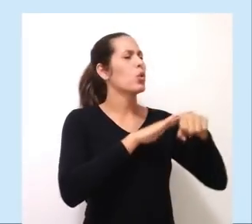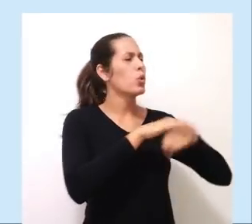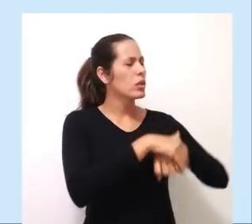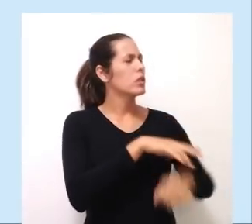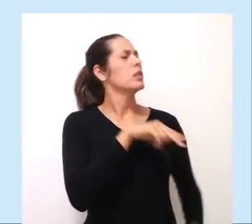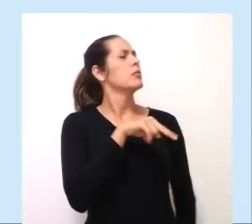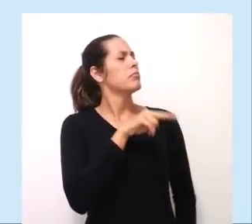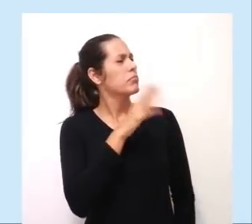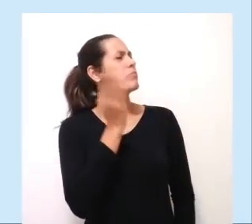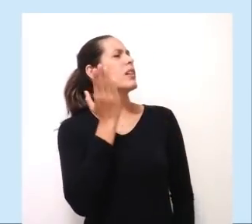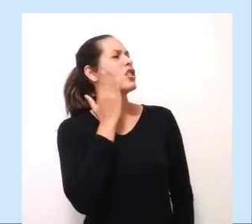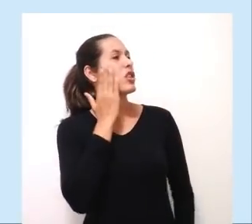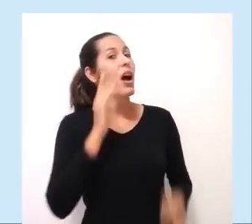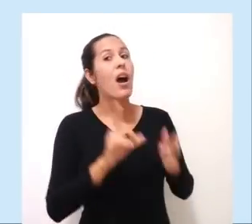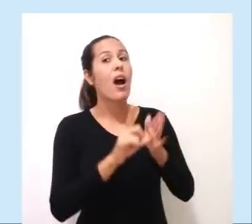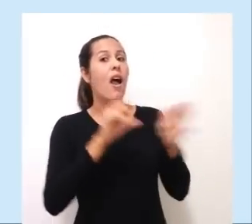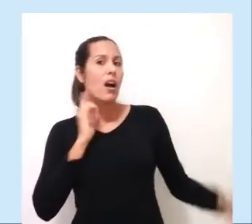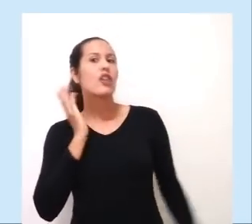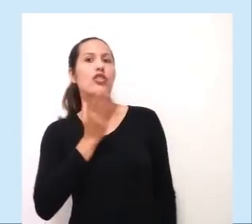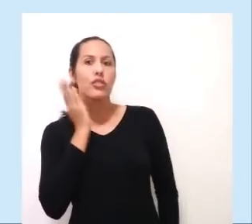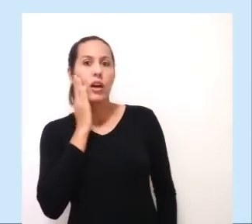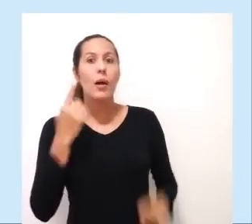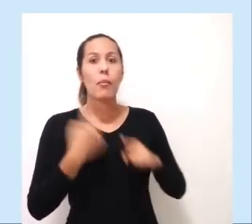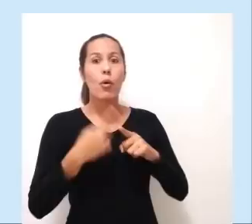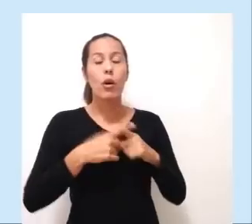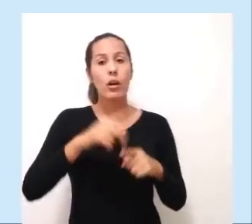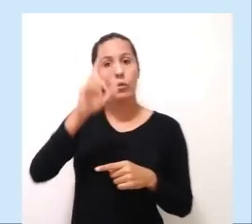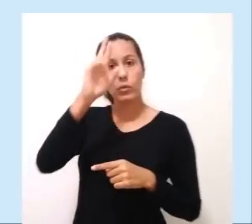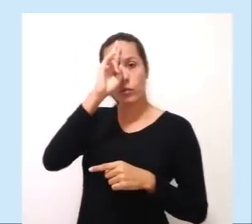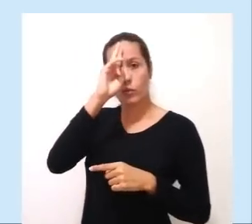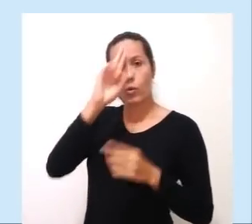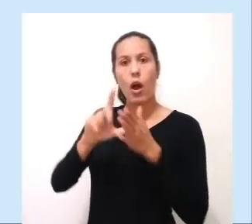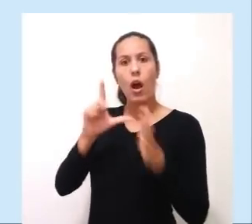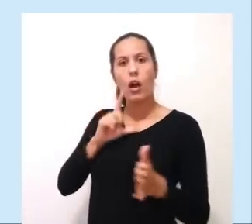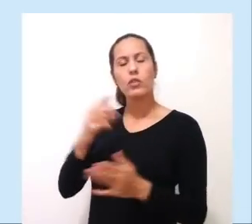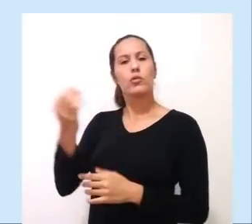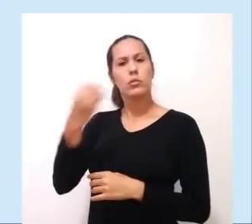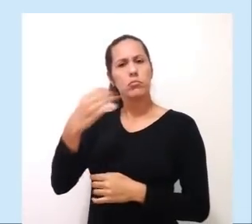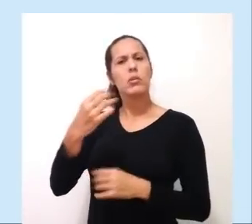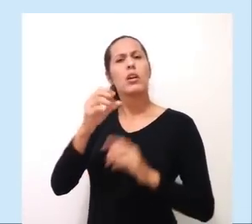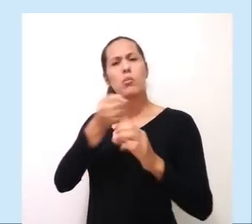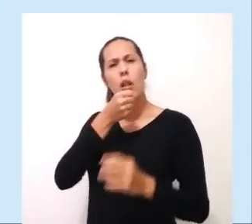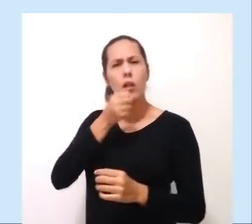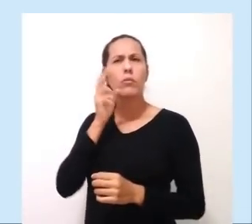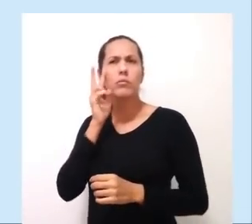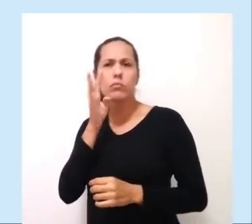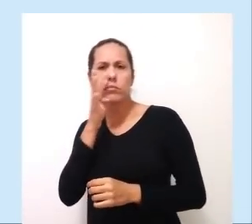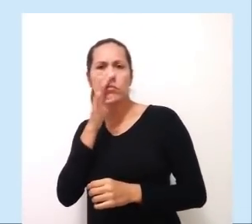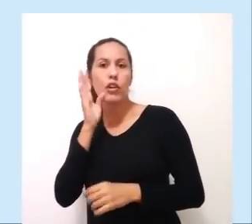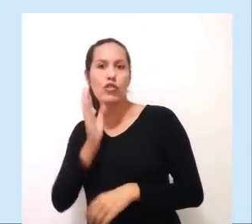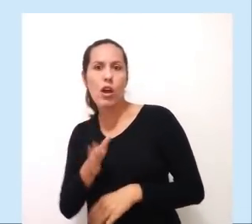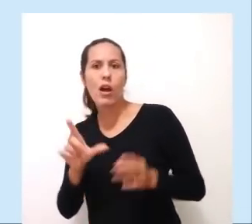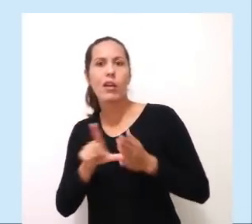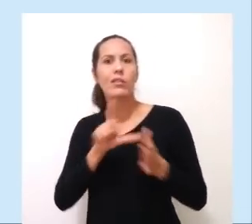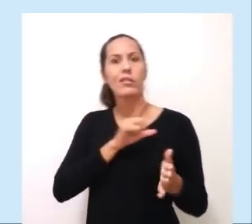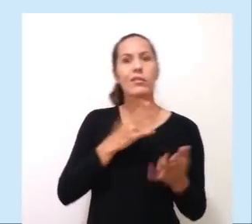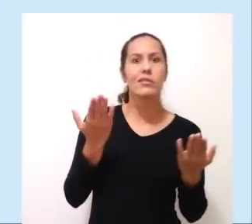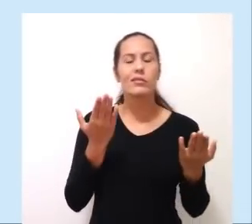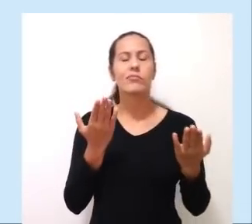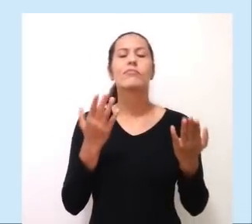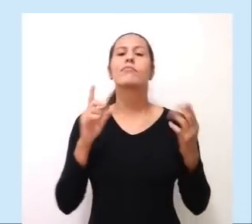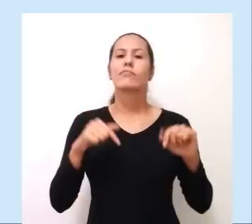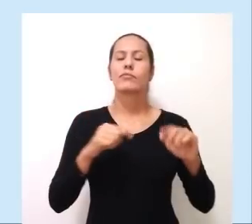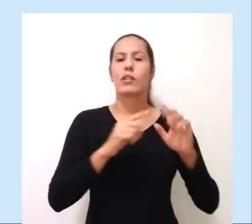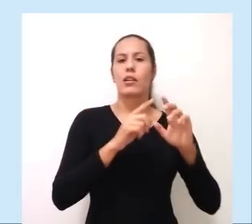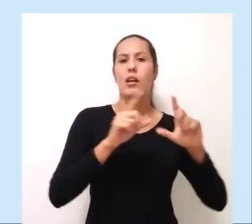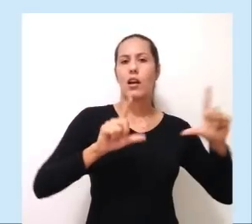telejornais, vocês já sabem antes, de meio-dia. Então, há essa velocidade do conhecimento. Então, a